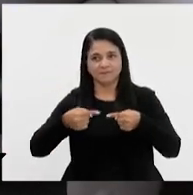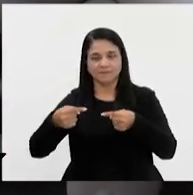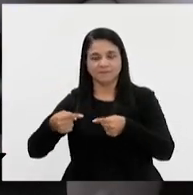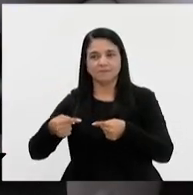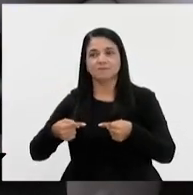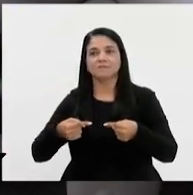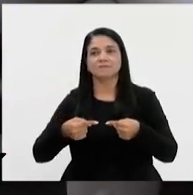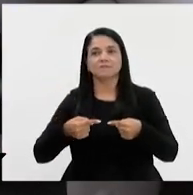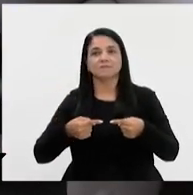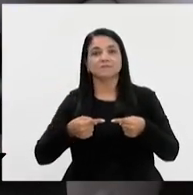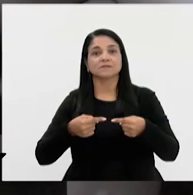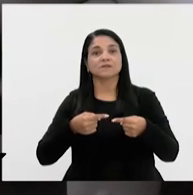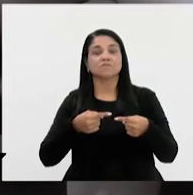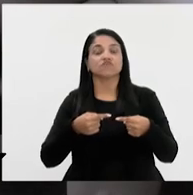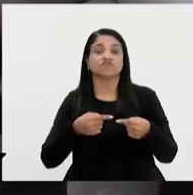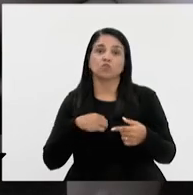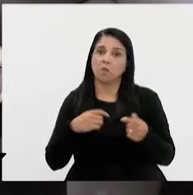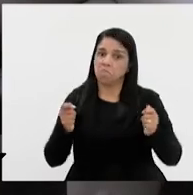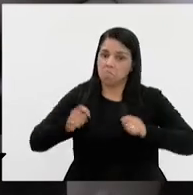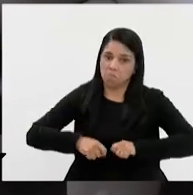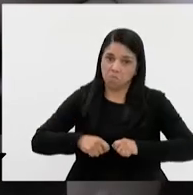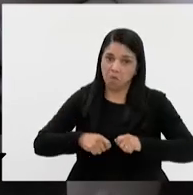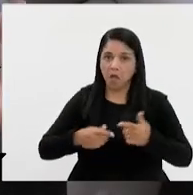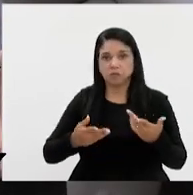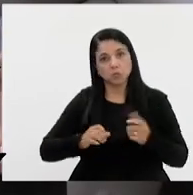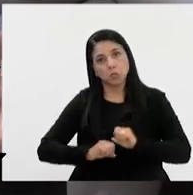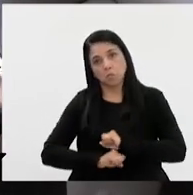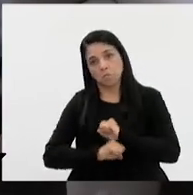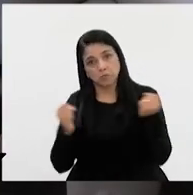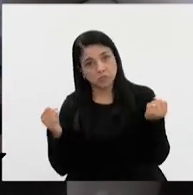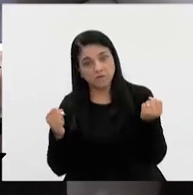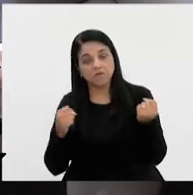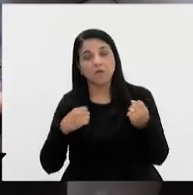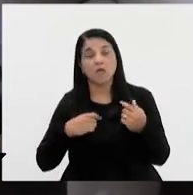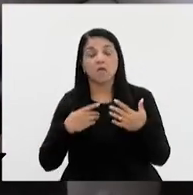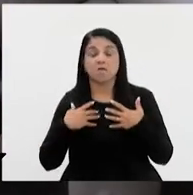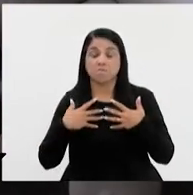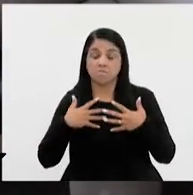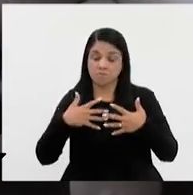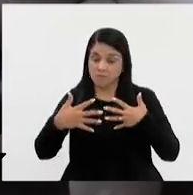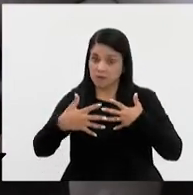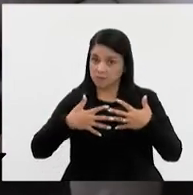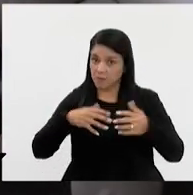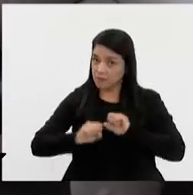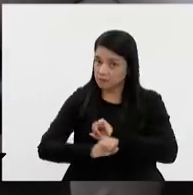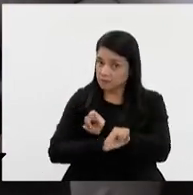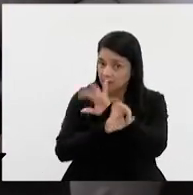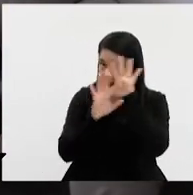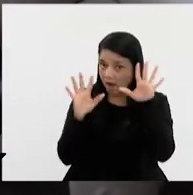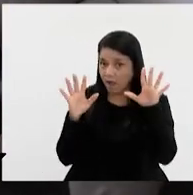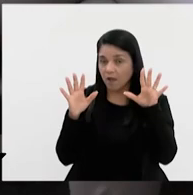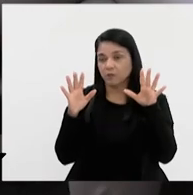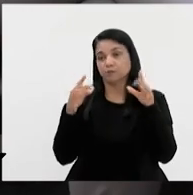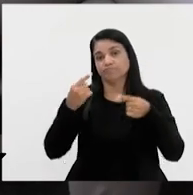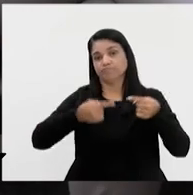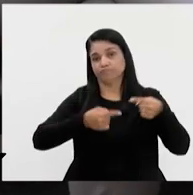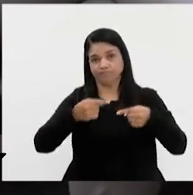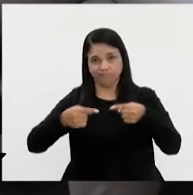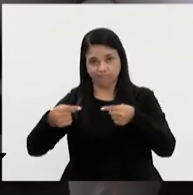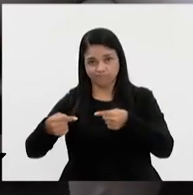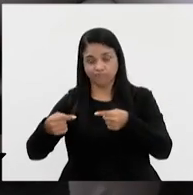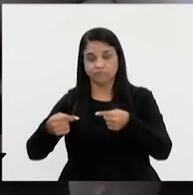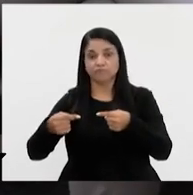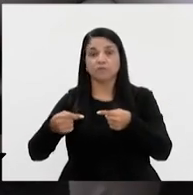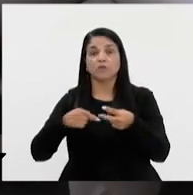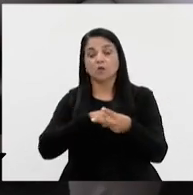convergir, quando a convergência não é possível, né, é melhor a gente deixar bem transparente, né, entre a gente. E aí tem um